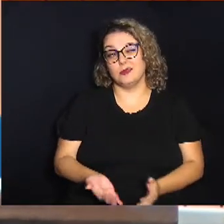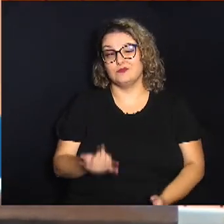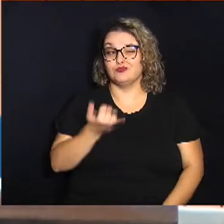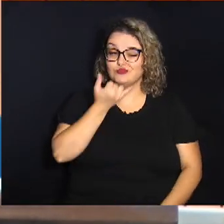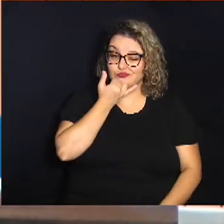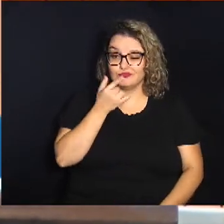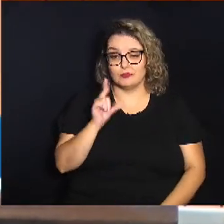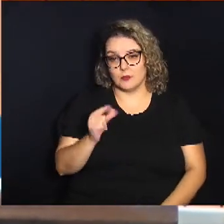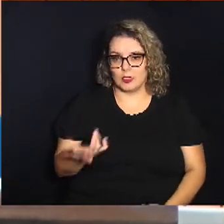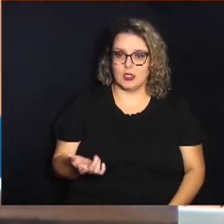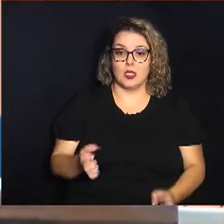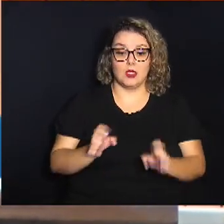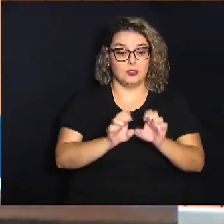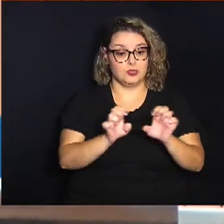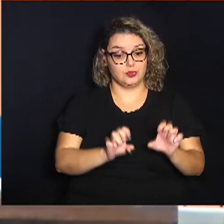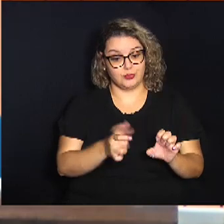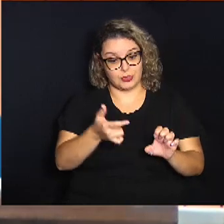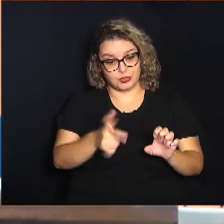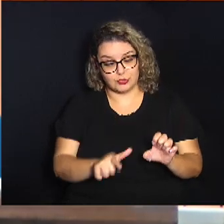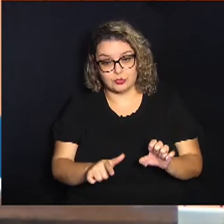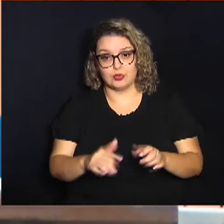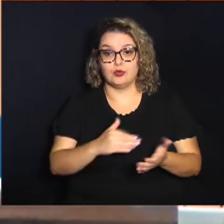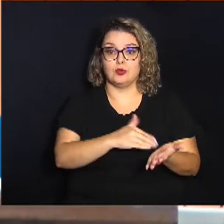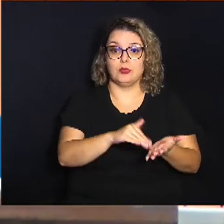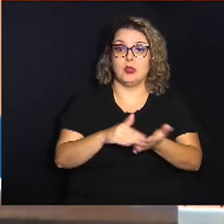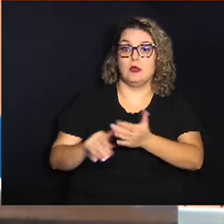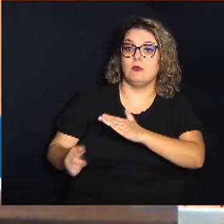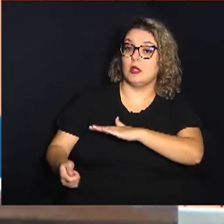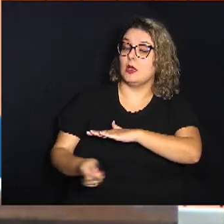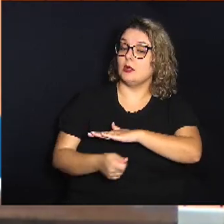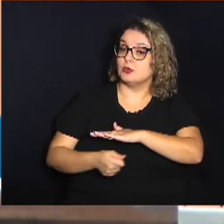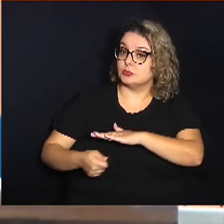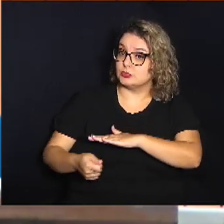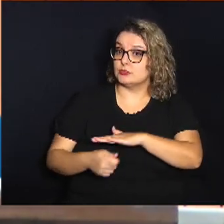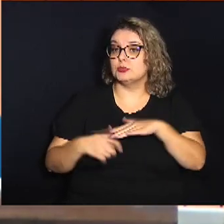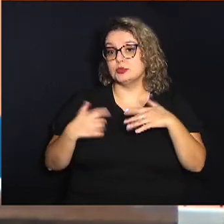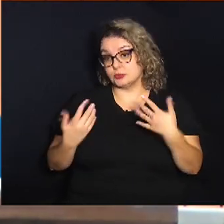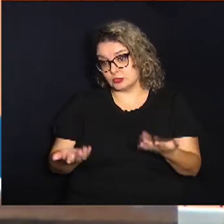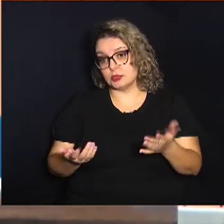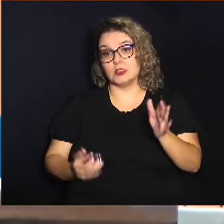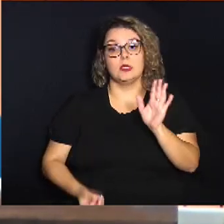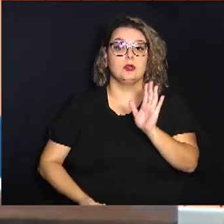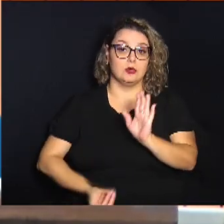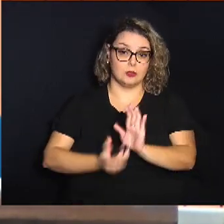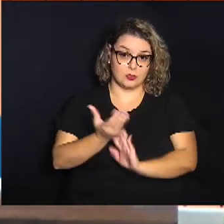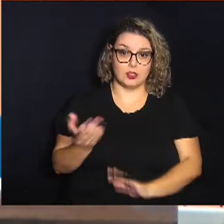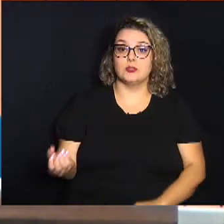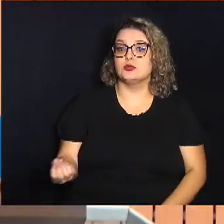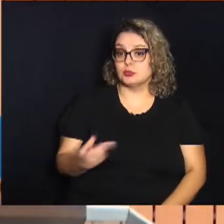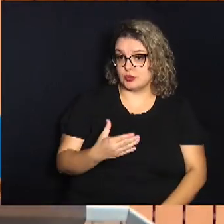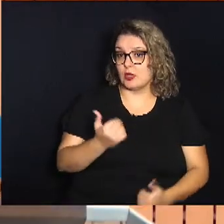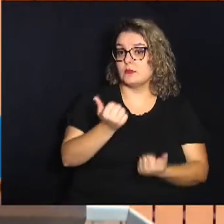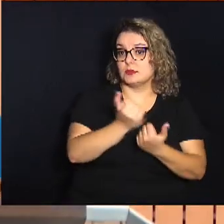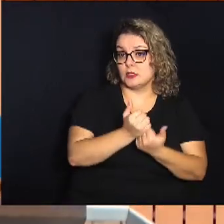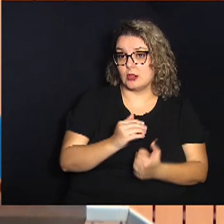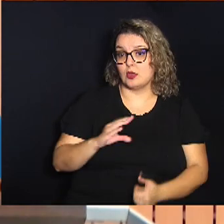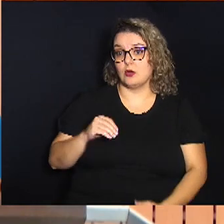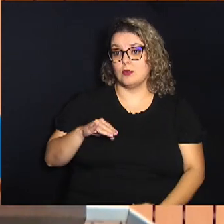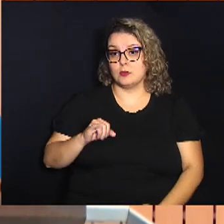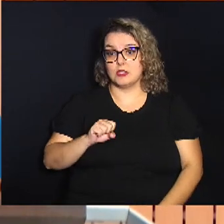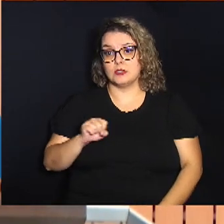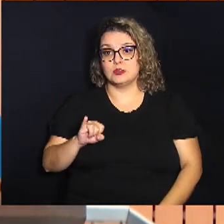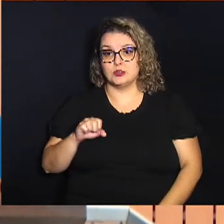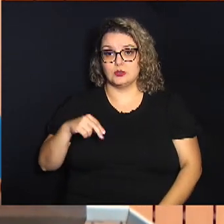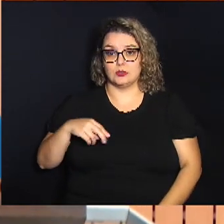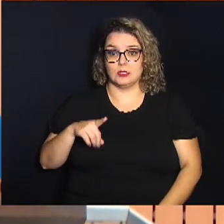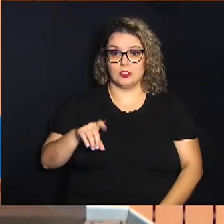reestruturar secretarias, autarquias, está criando novos cargos comissionados. Mas a gente está mudando